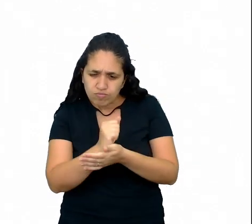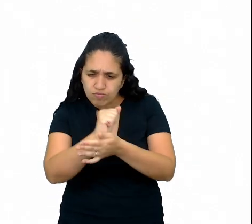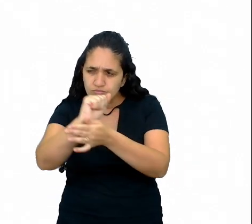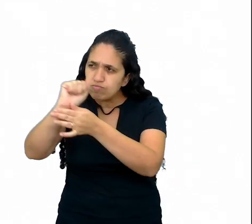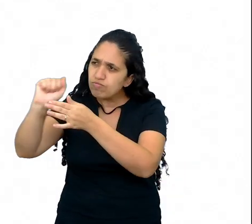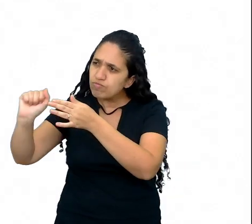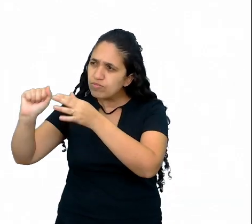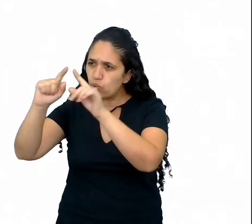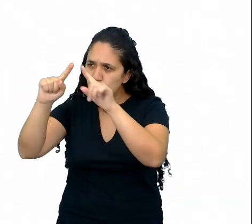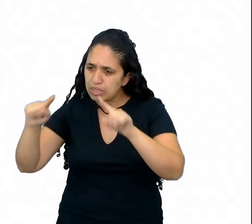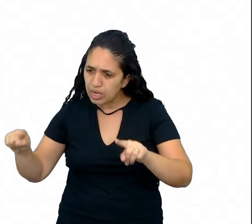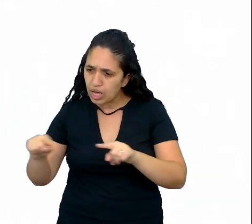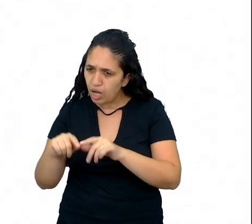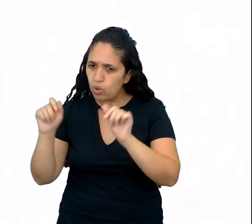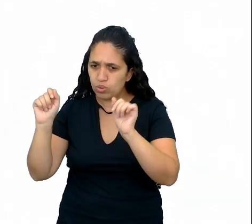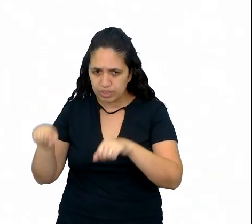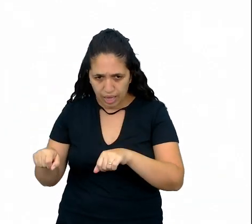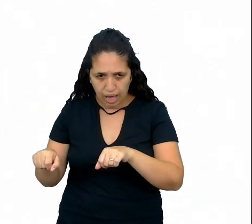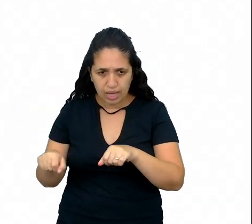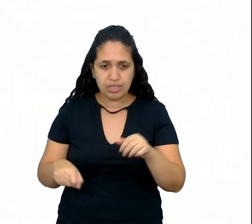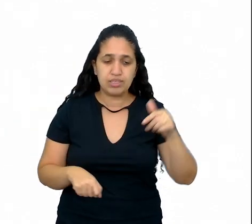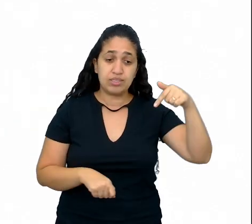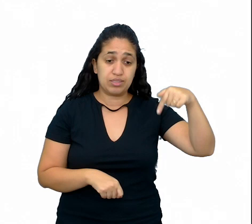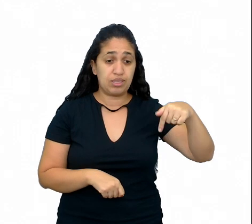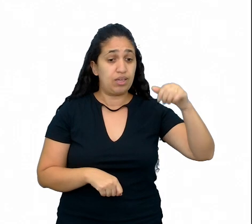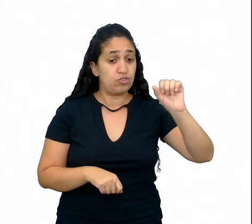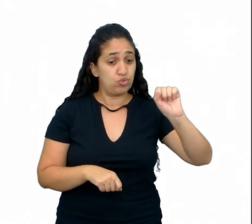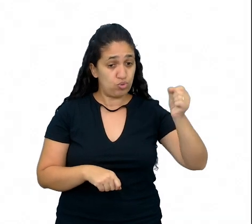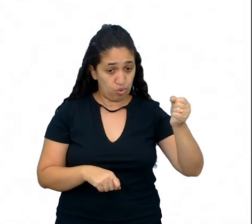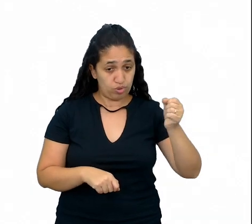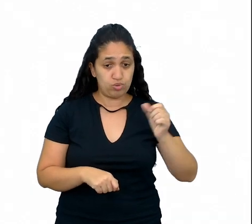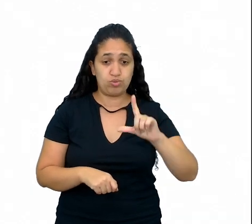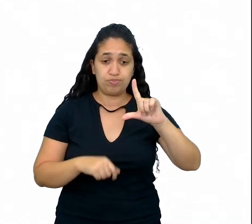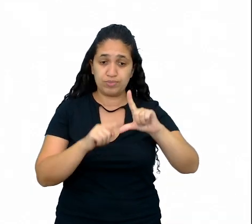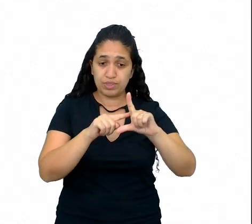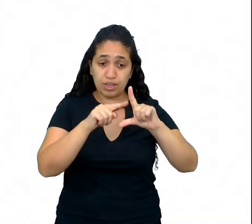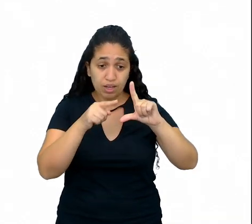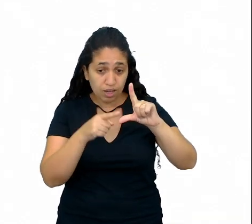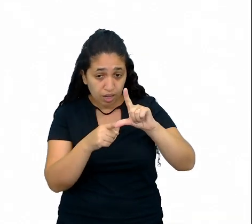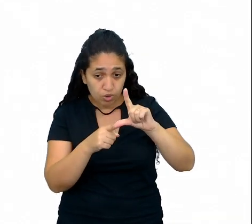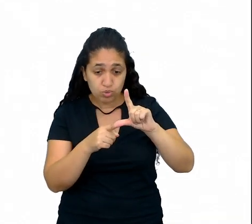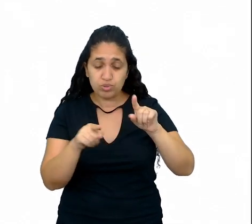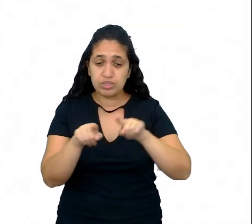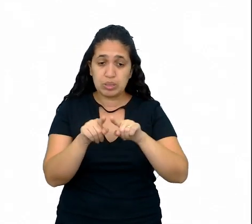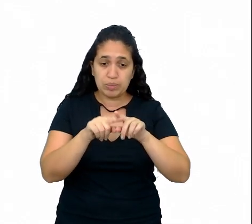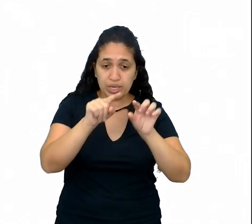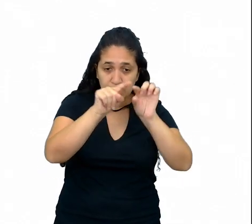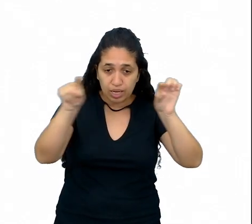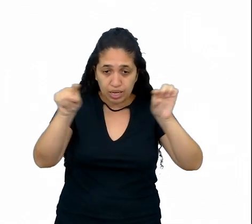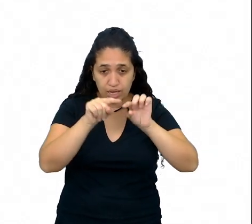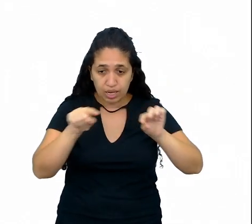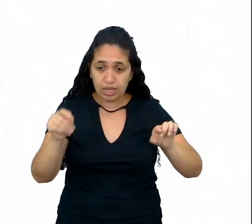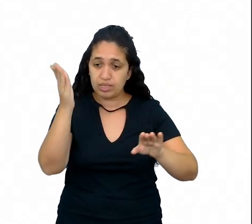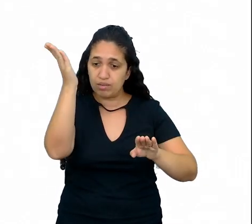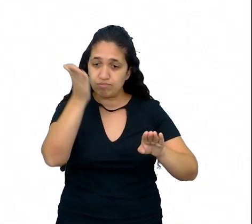8, ângulos internos de um triângulo, retas paralelas cortadas por uma transversal.